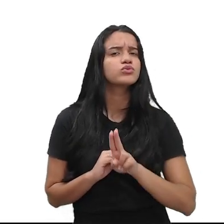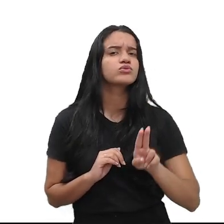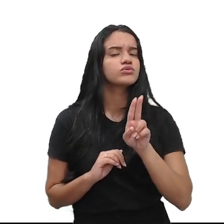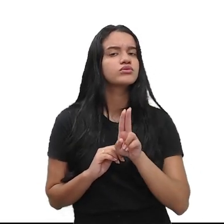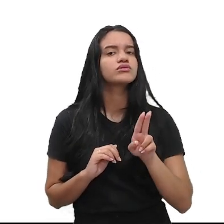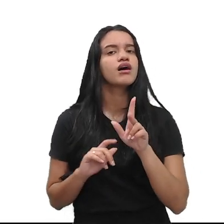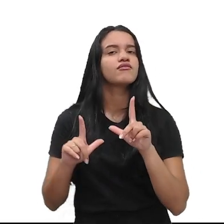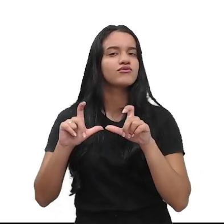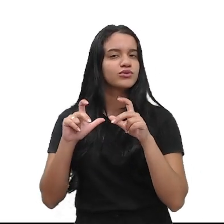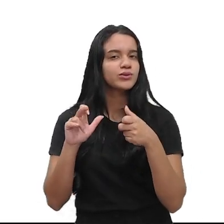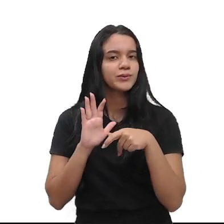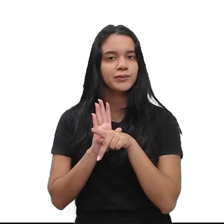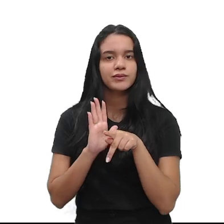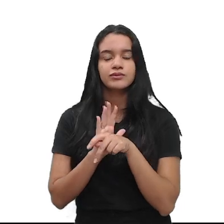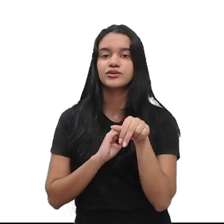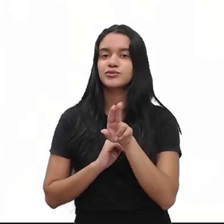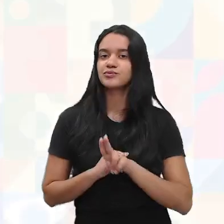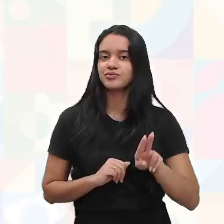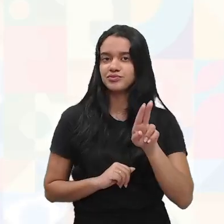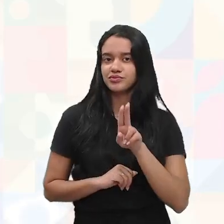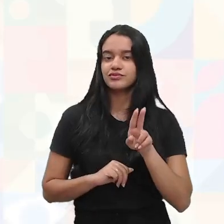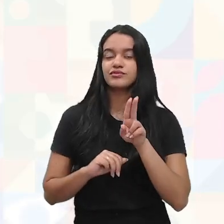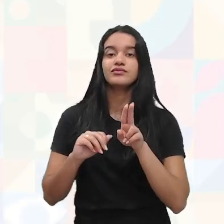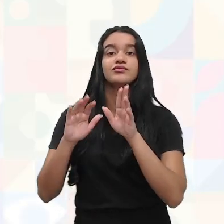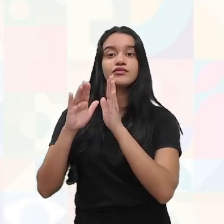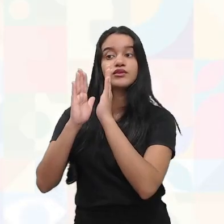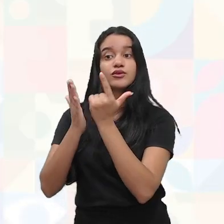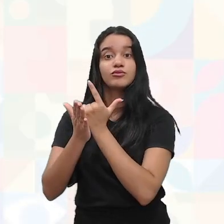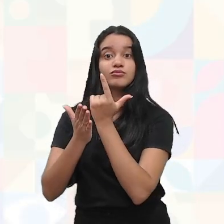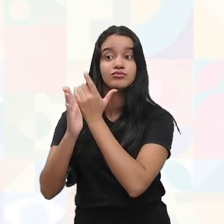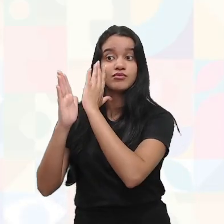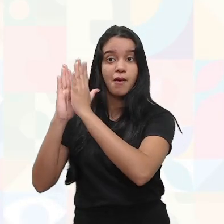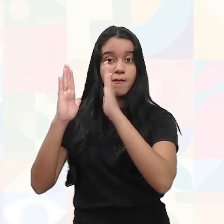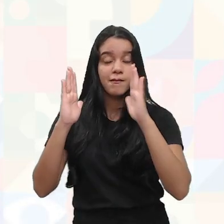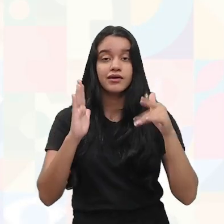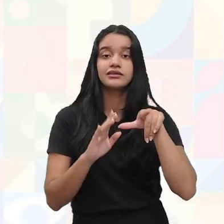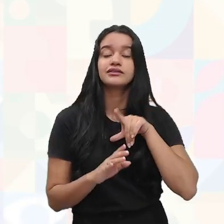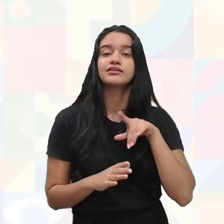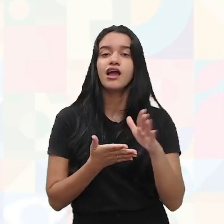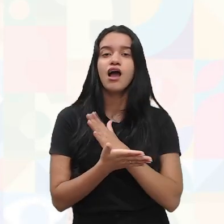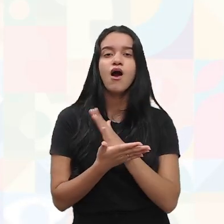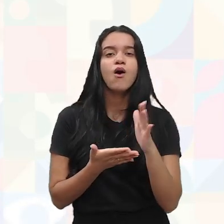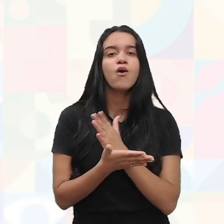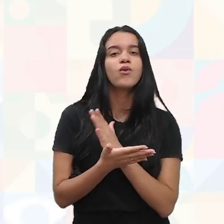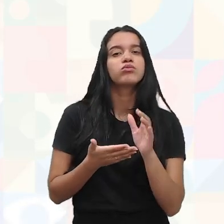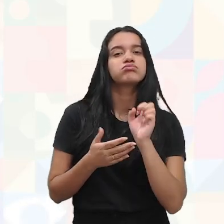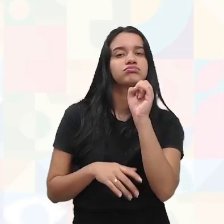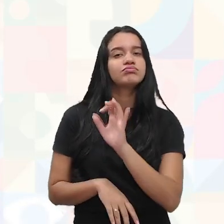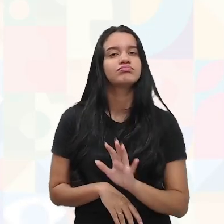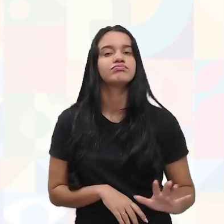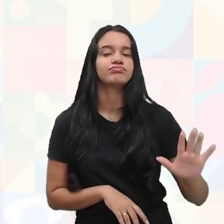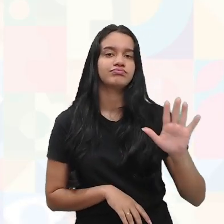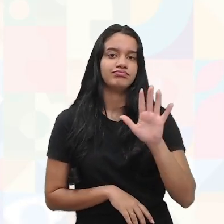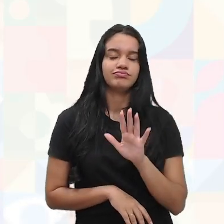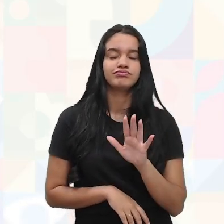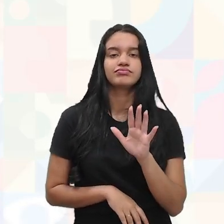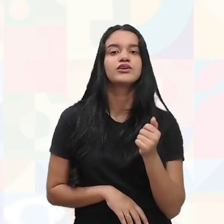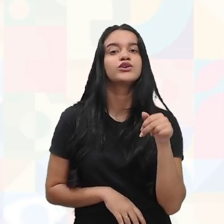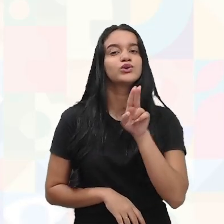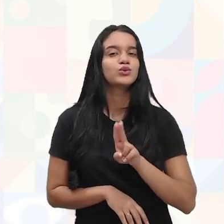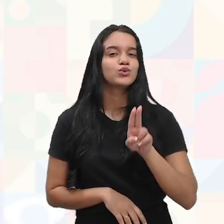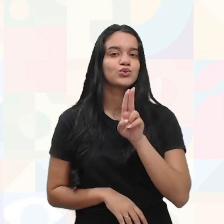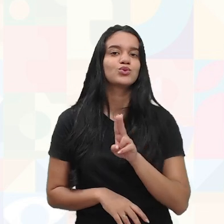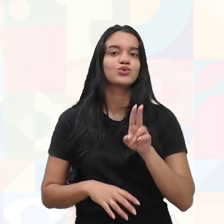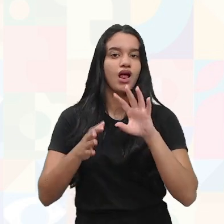tem a opção de utilizar a própria biblioteca do Canva, vai ter lá algumas imagens que serão de uso